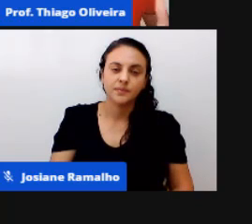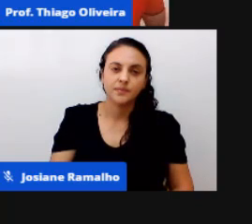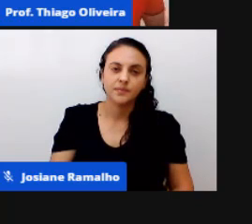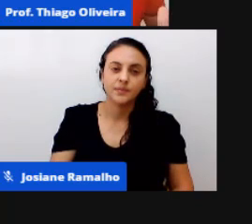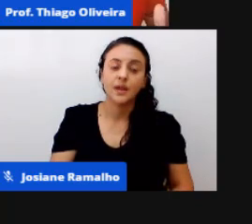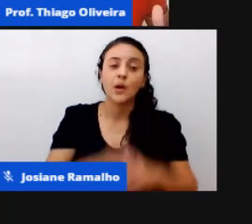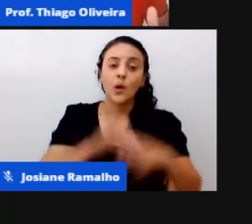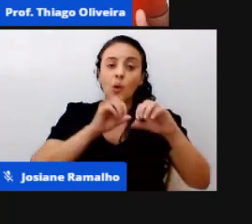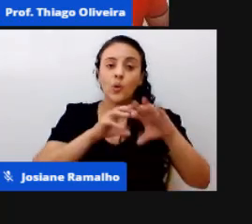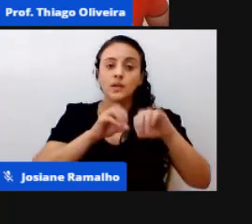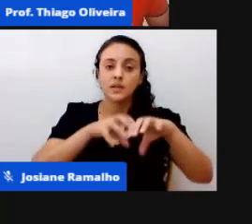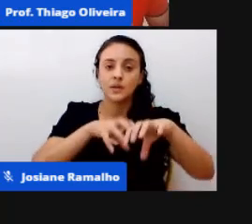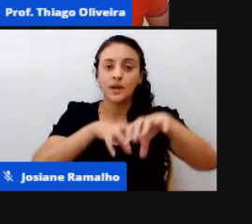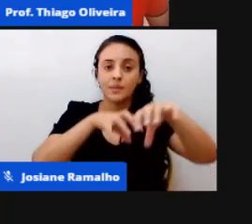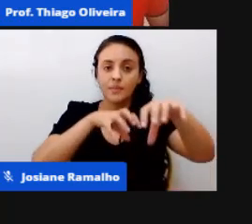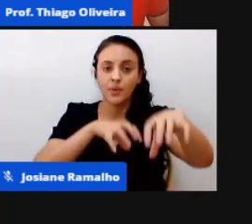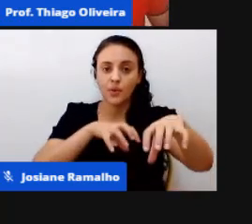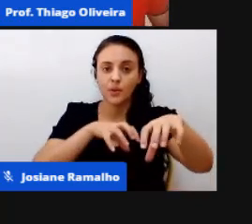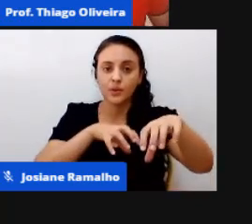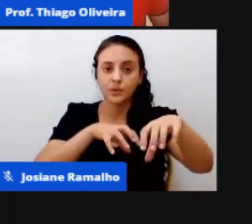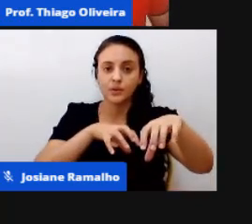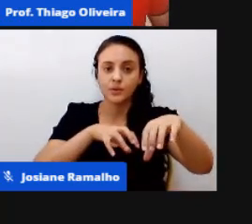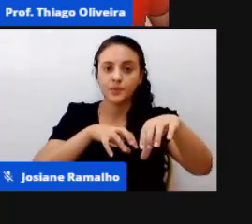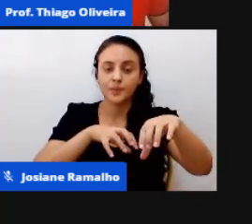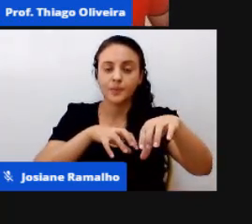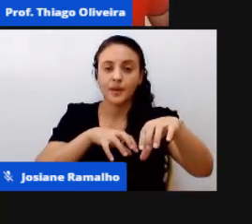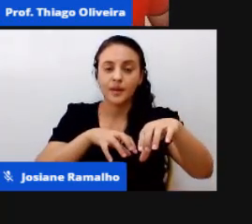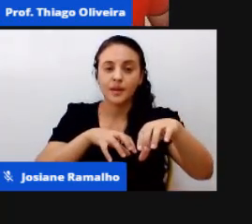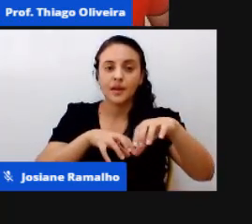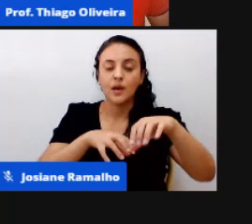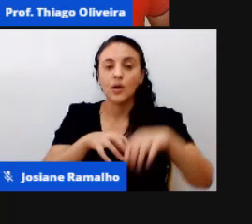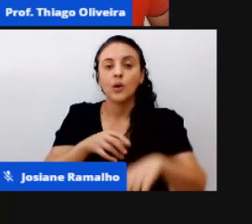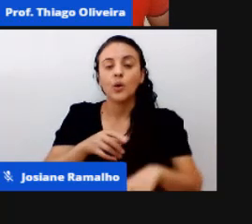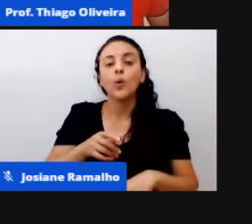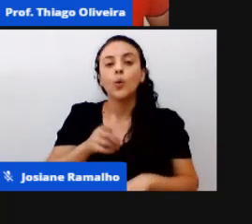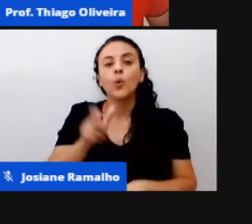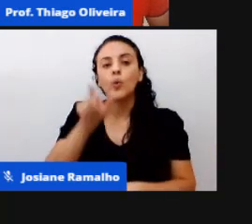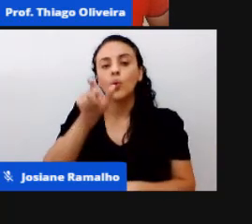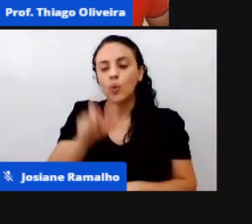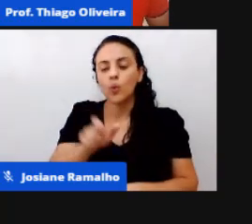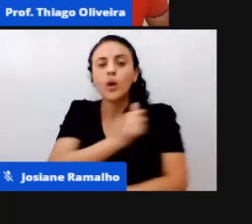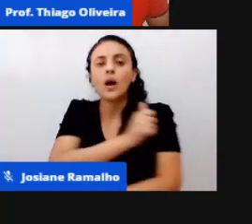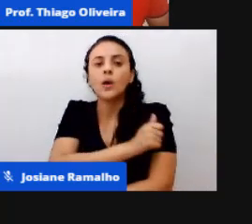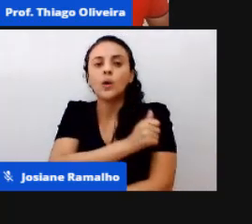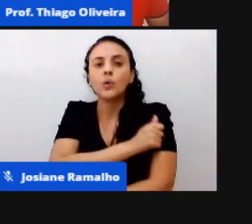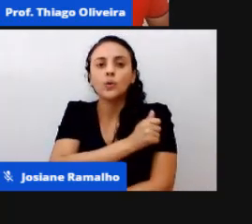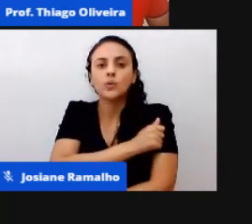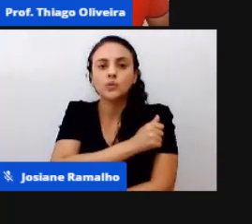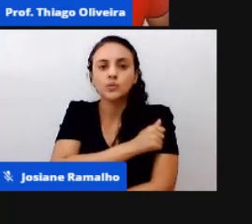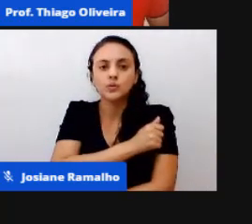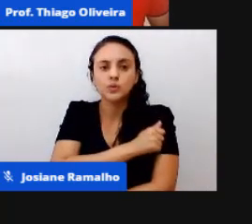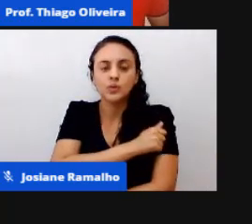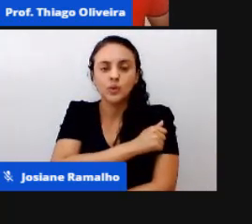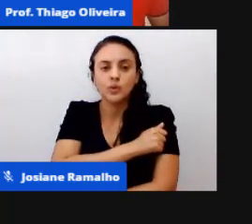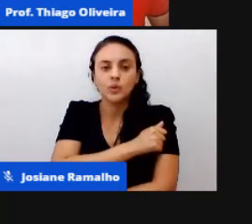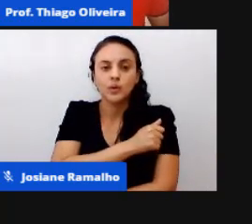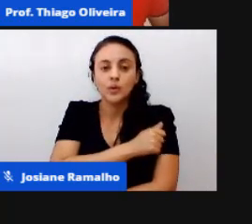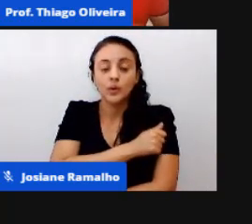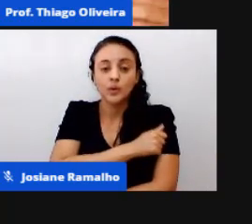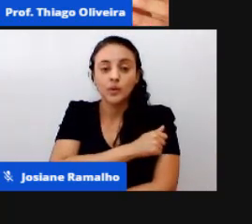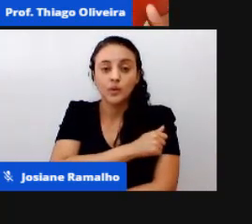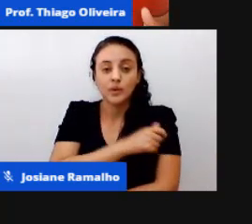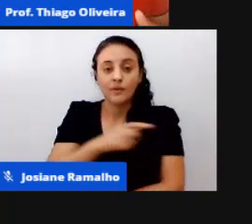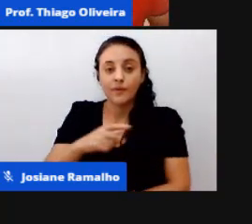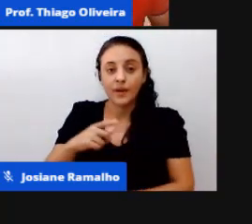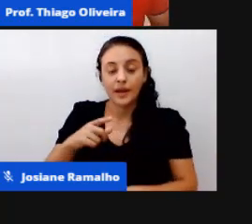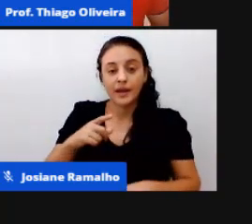Olha lá, o ensino remoto, ele permite, né? Ele trabalha habilidades